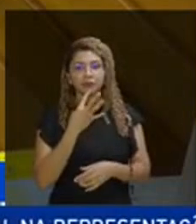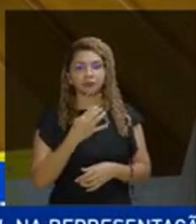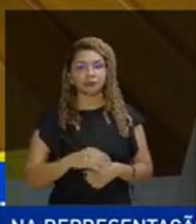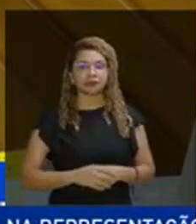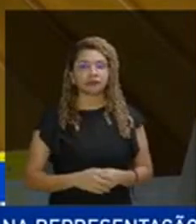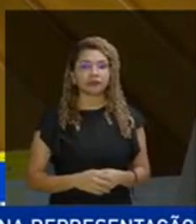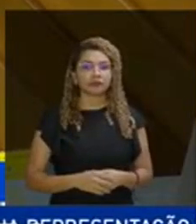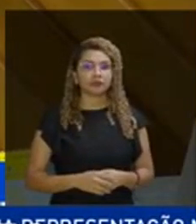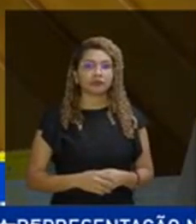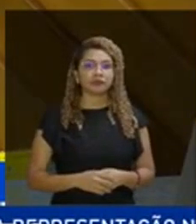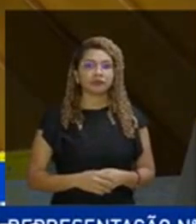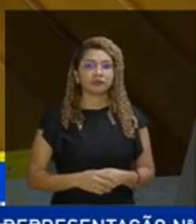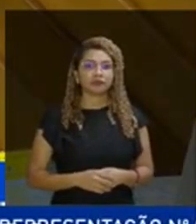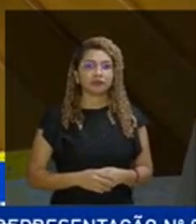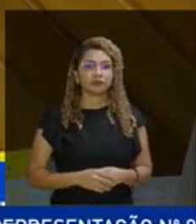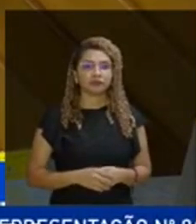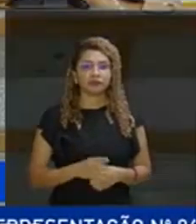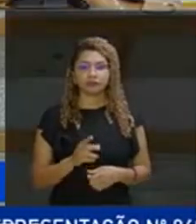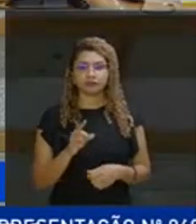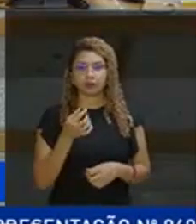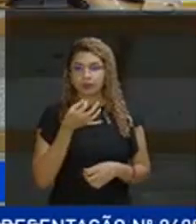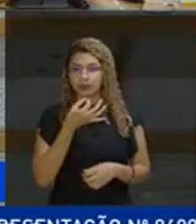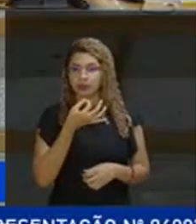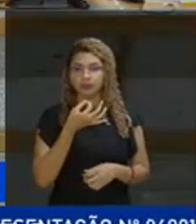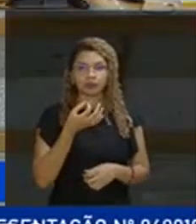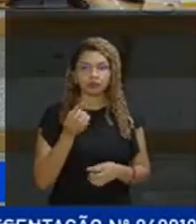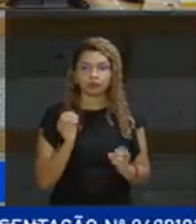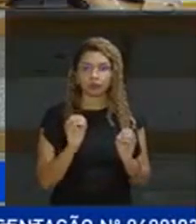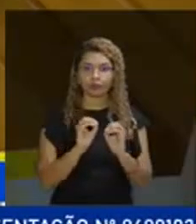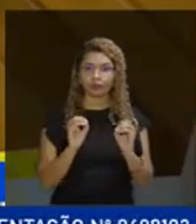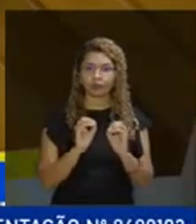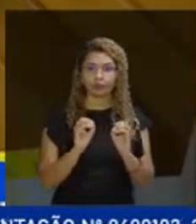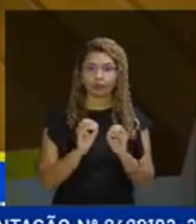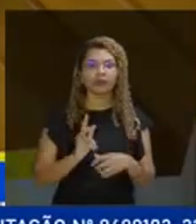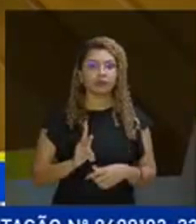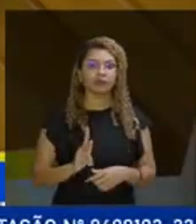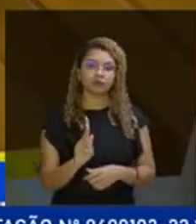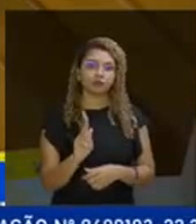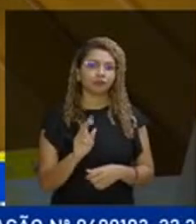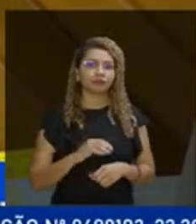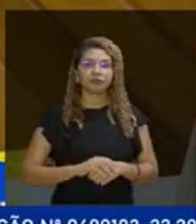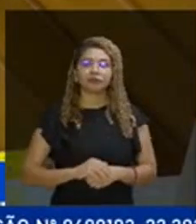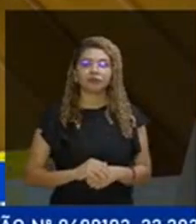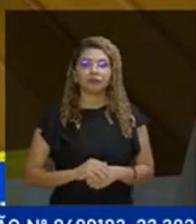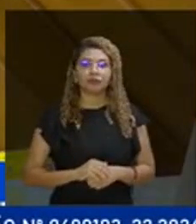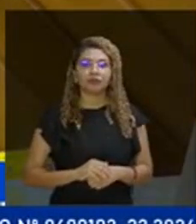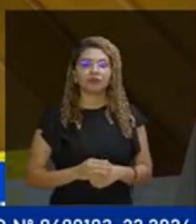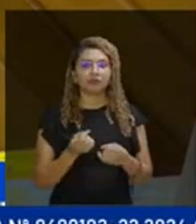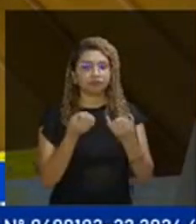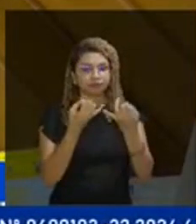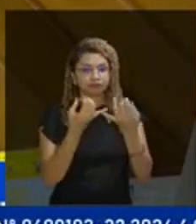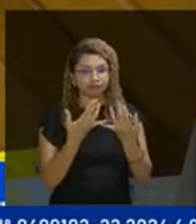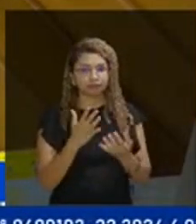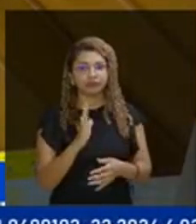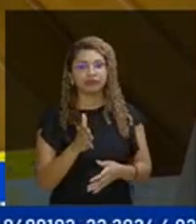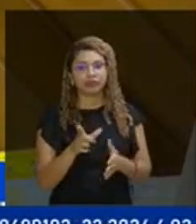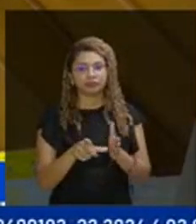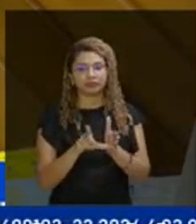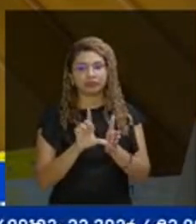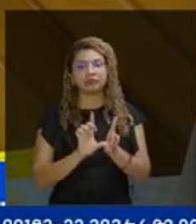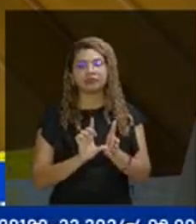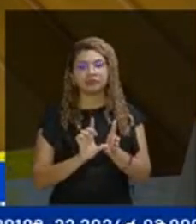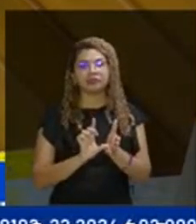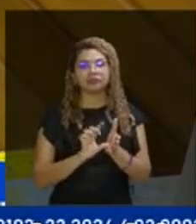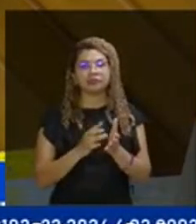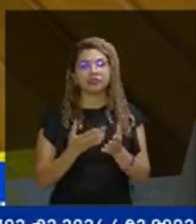Alguma objeção ao conhecimento? Nenhuma. Vossa Excelência pode prosseguir. Conforme relatado, o recorrente se insurge